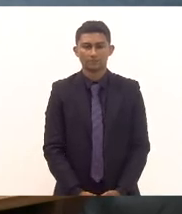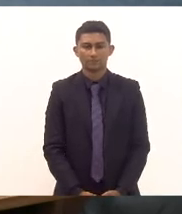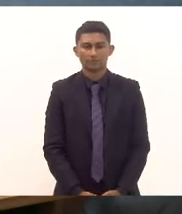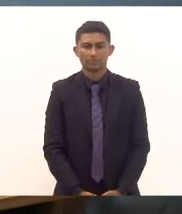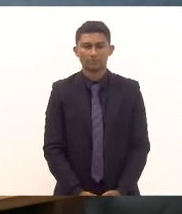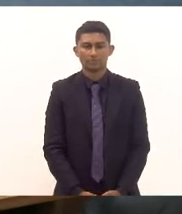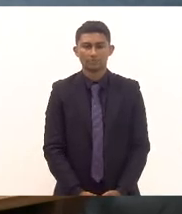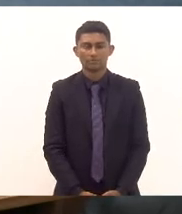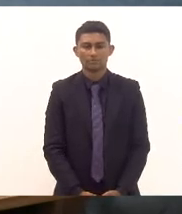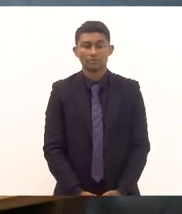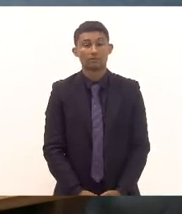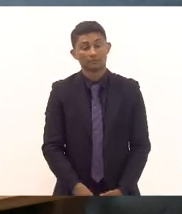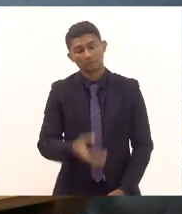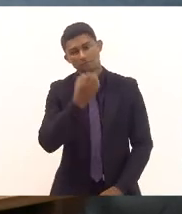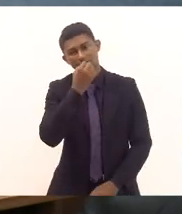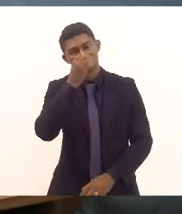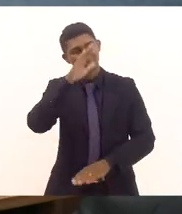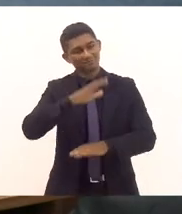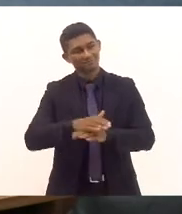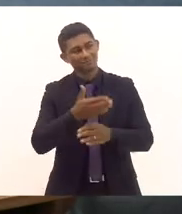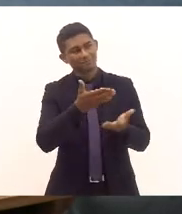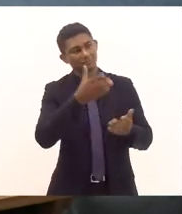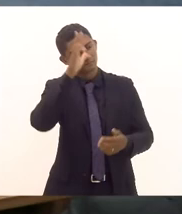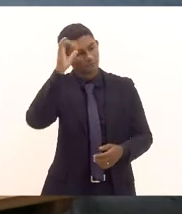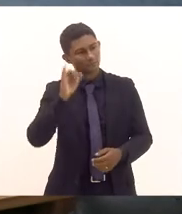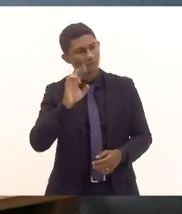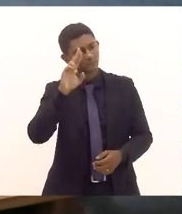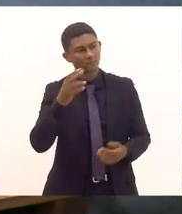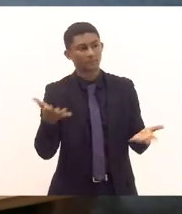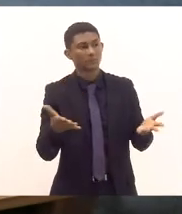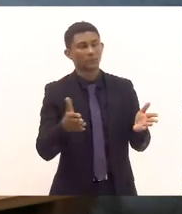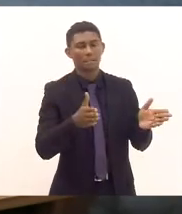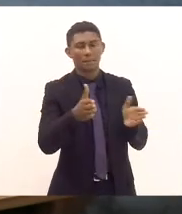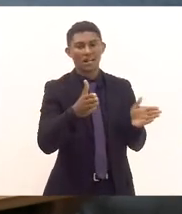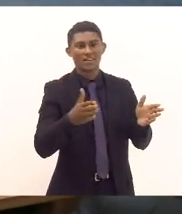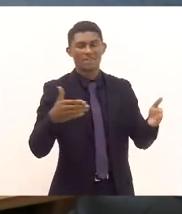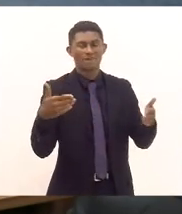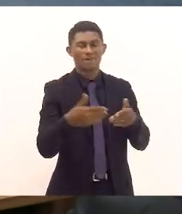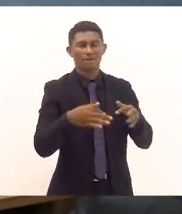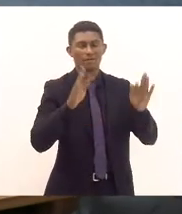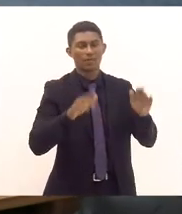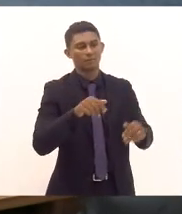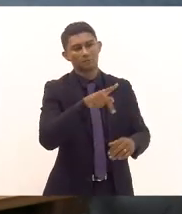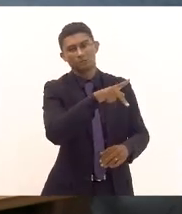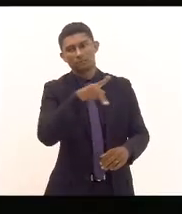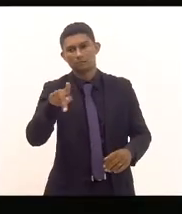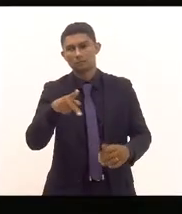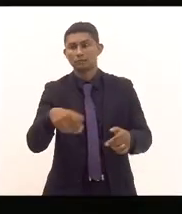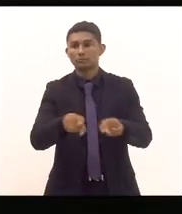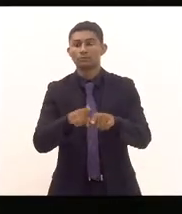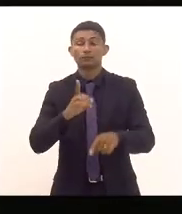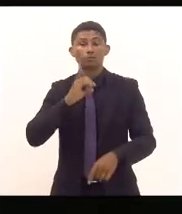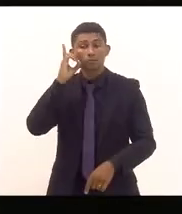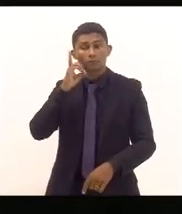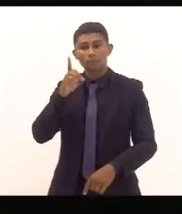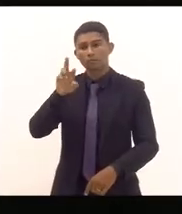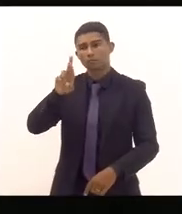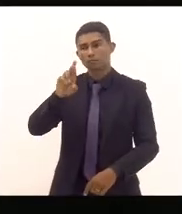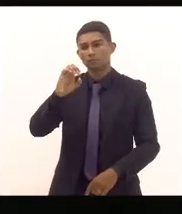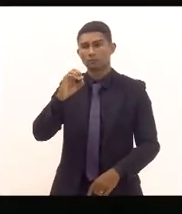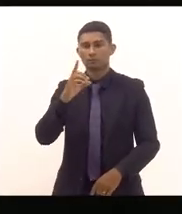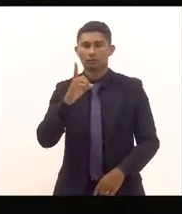Oi boa tarde tia Ju presidindo os trabalhos na seção de expediente final Deputado amigo Rodrigo Marinho